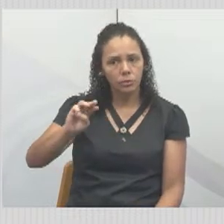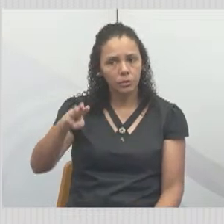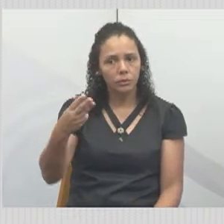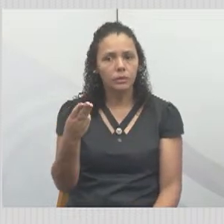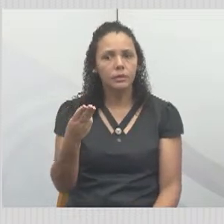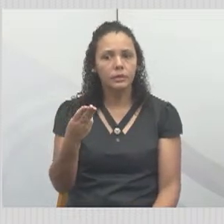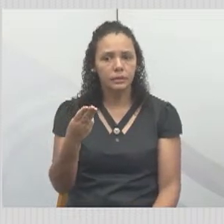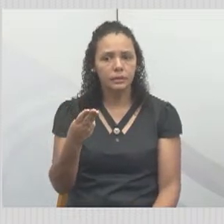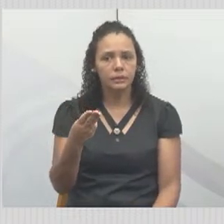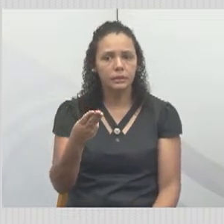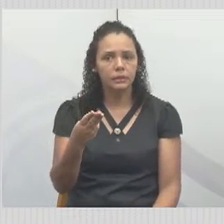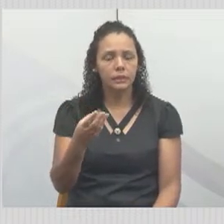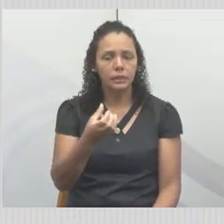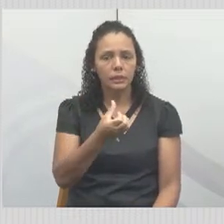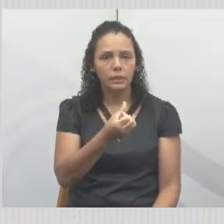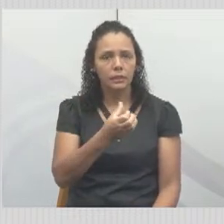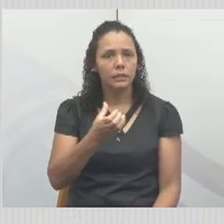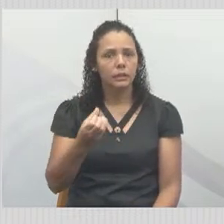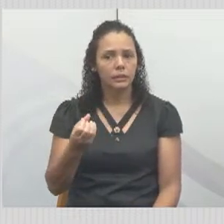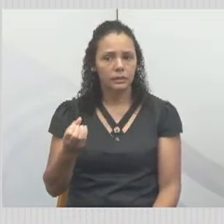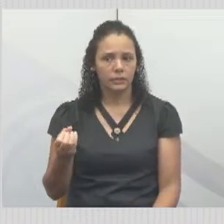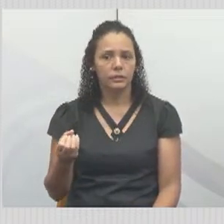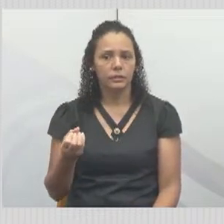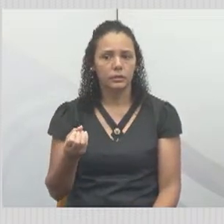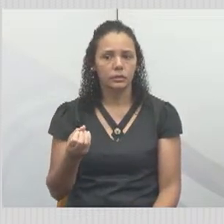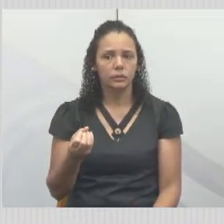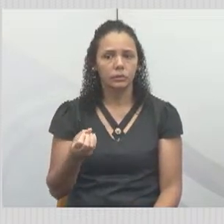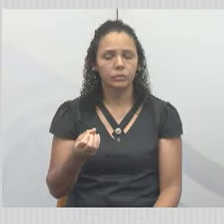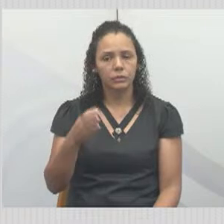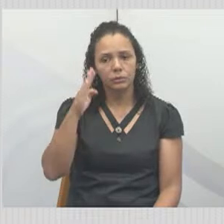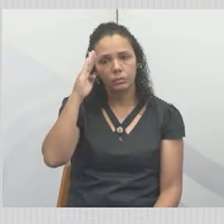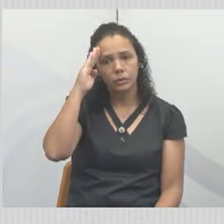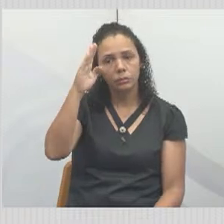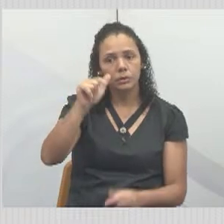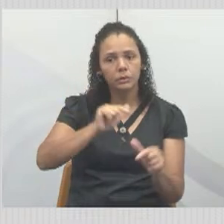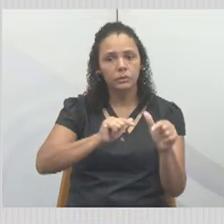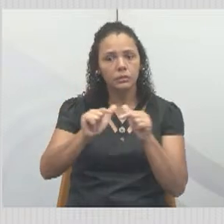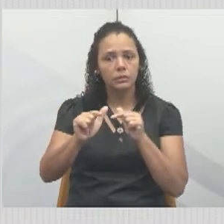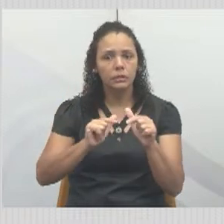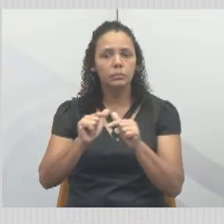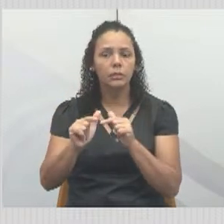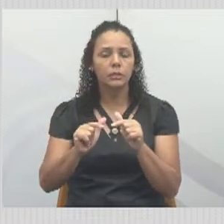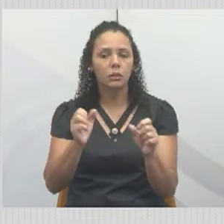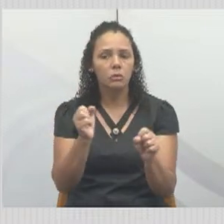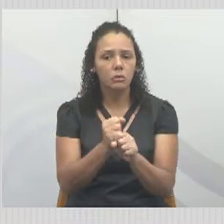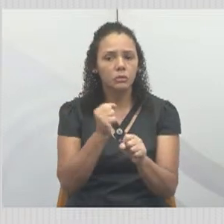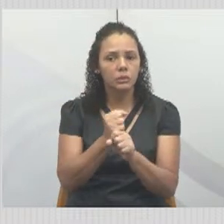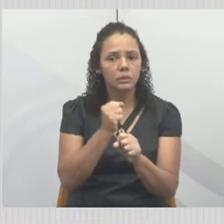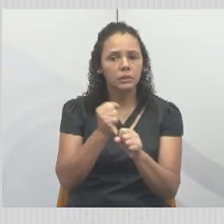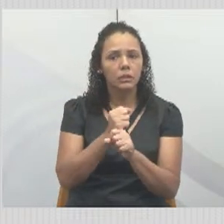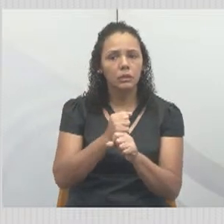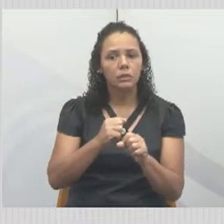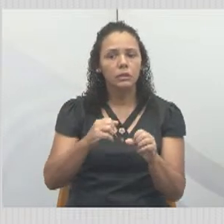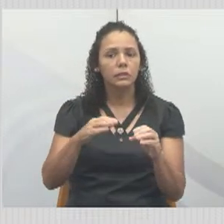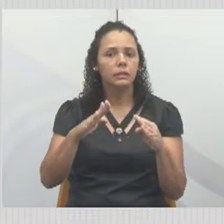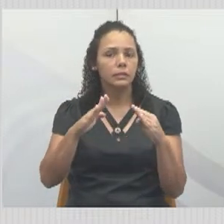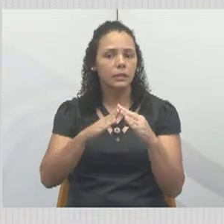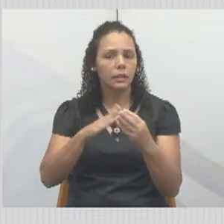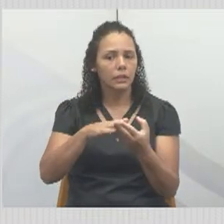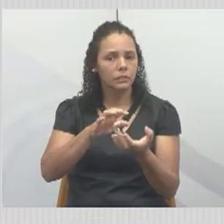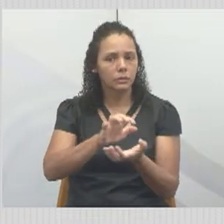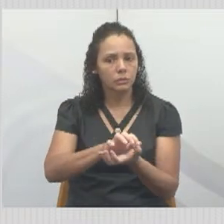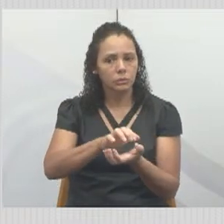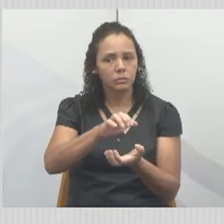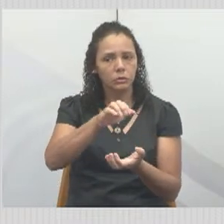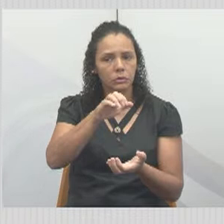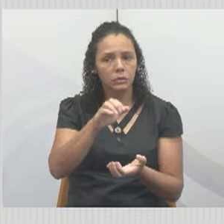29 milhões e 600 para 2024. Entre as principais ações está a construção da Casa-Dia do Idoso, o